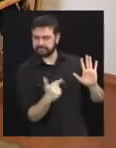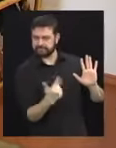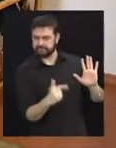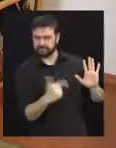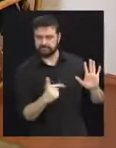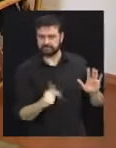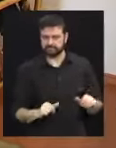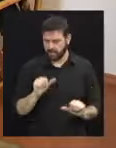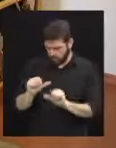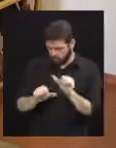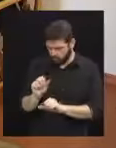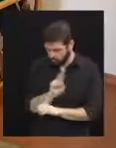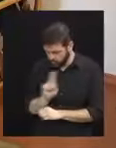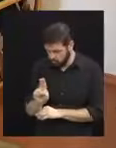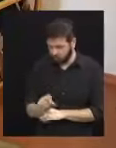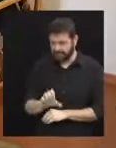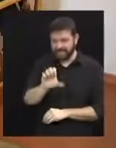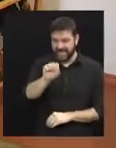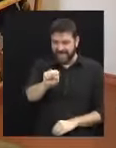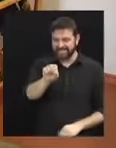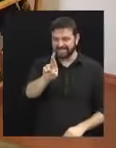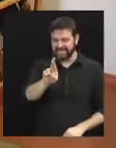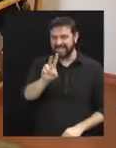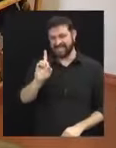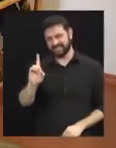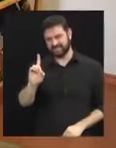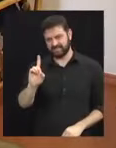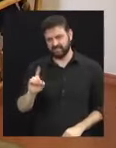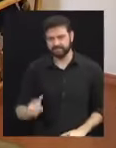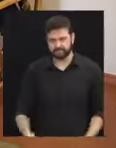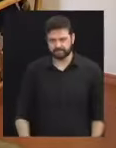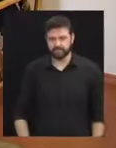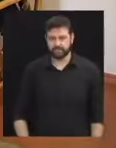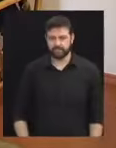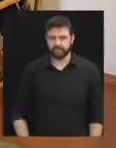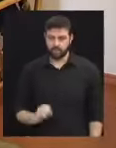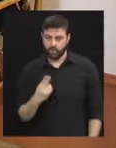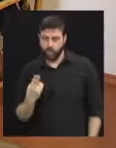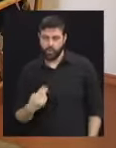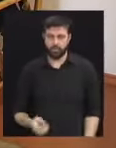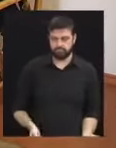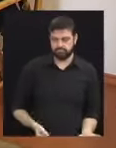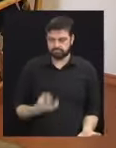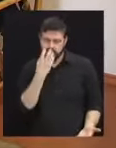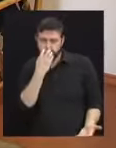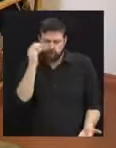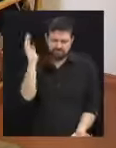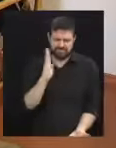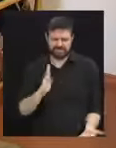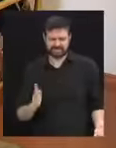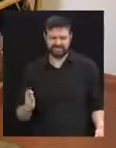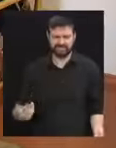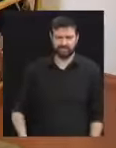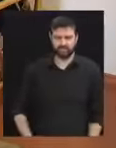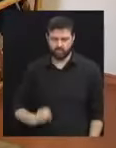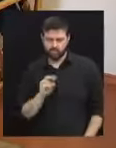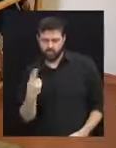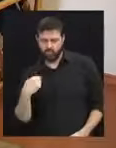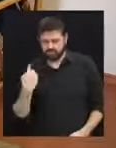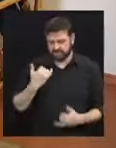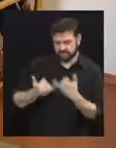usa mais, já se trocou o termo vira-lata por SRD, né? Que é o sem raça definida. Ou o cão brasileiro, né? Ou a